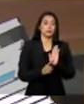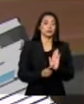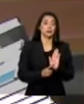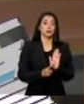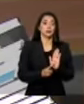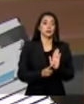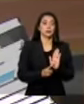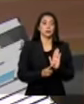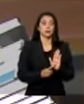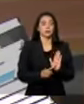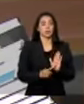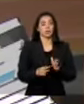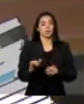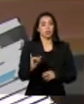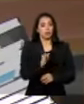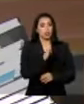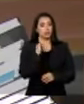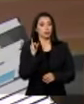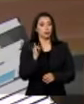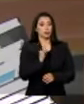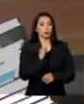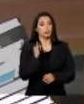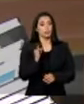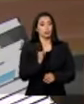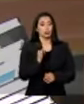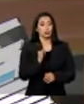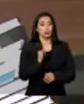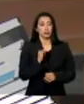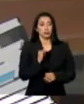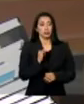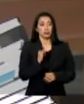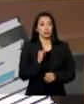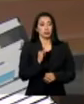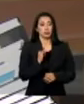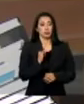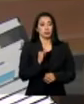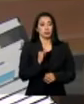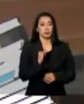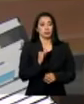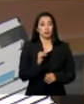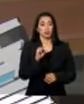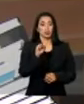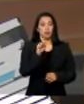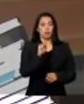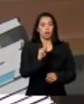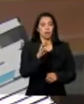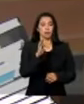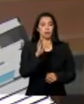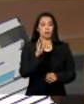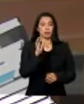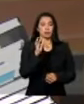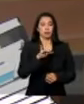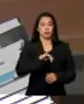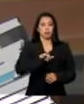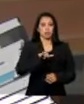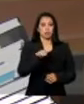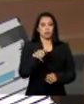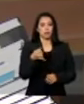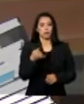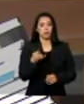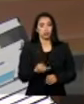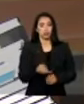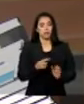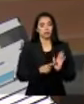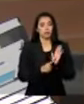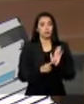empírica. Segundo expõe, o Superior Tribunal de Justiça examina matérias relevantes para a